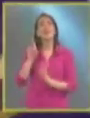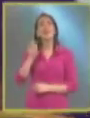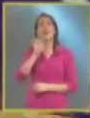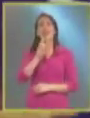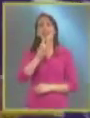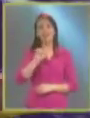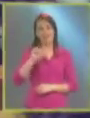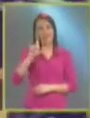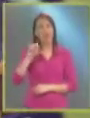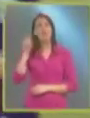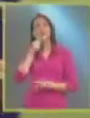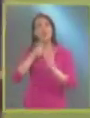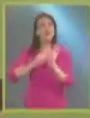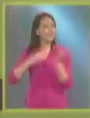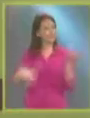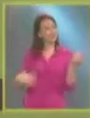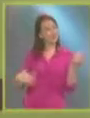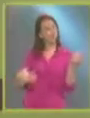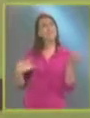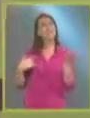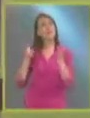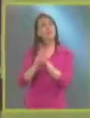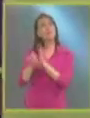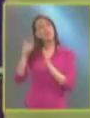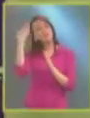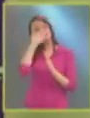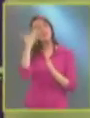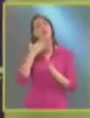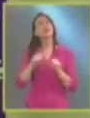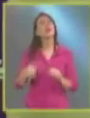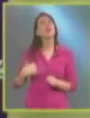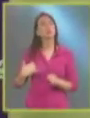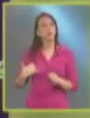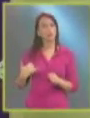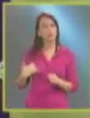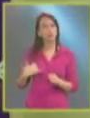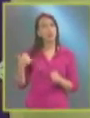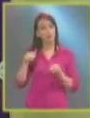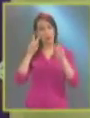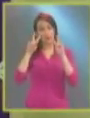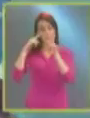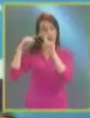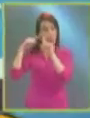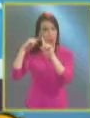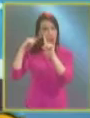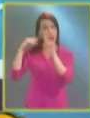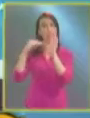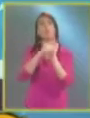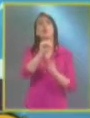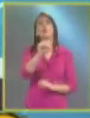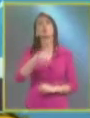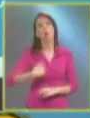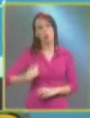me conta. Você ficou cego, você tinha quantos anos? Eu tinha visão parcial até os 8 anos de